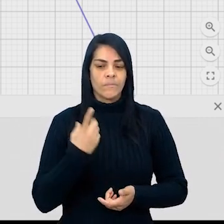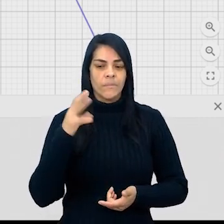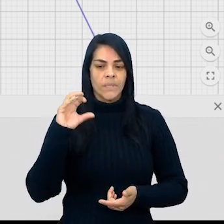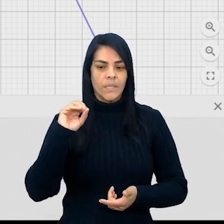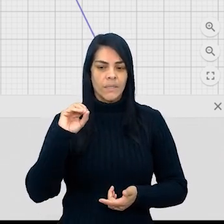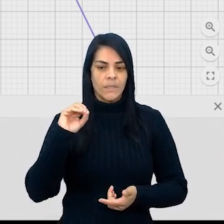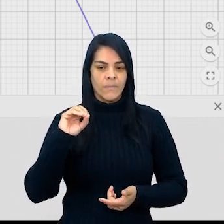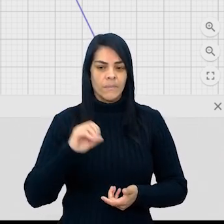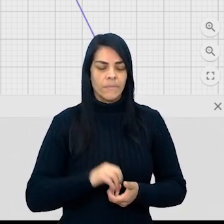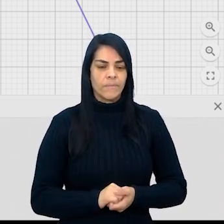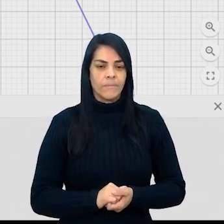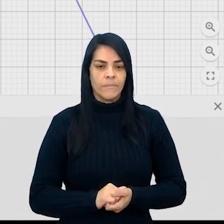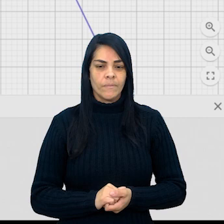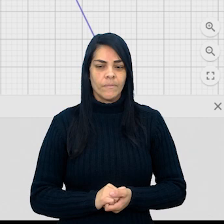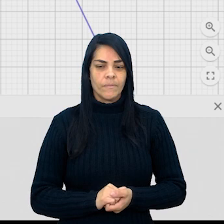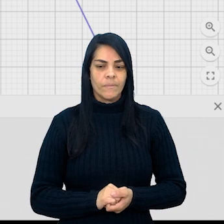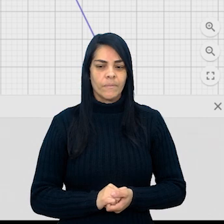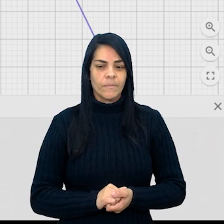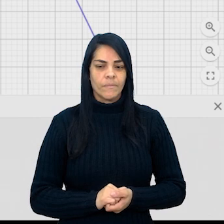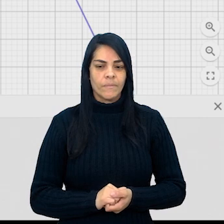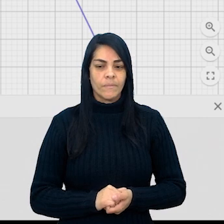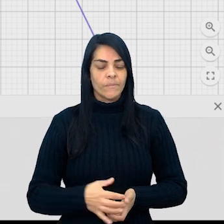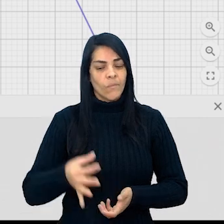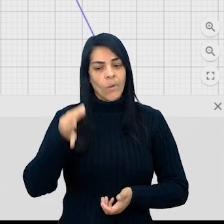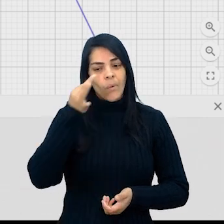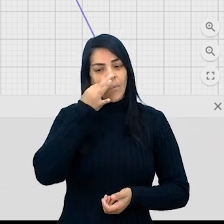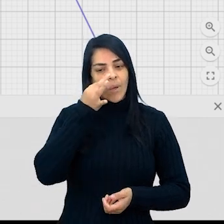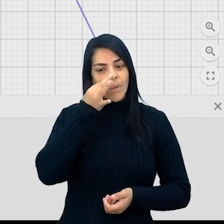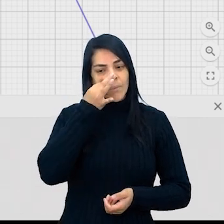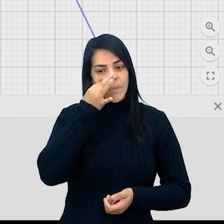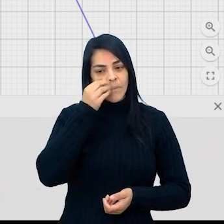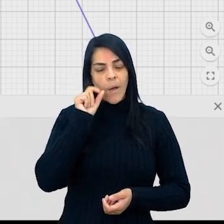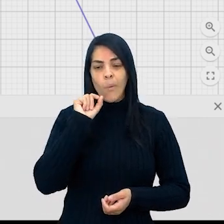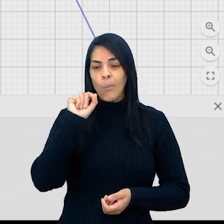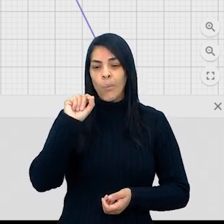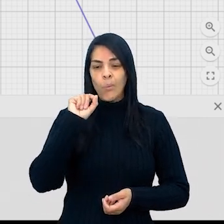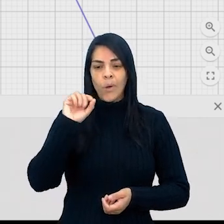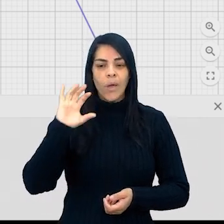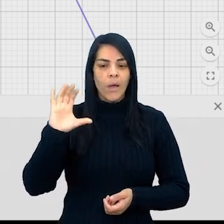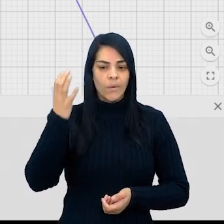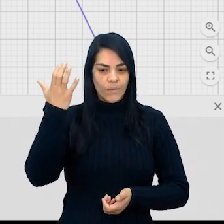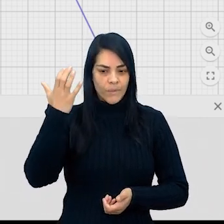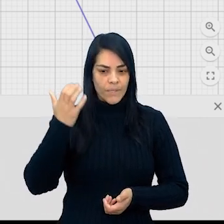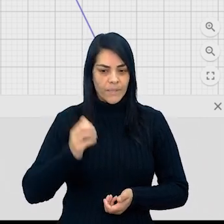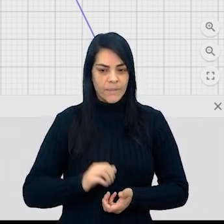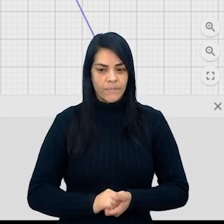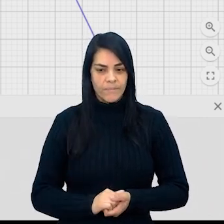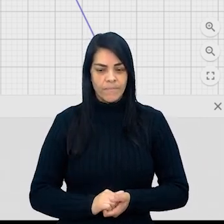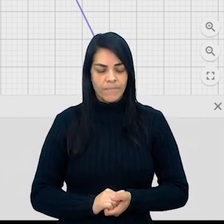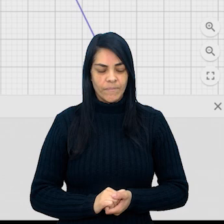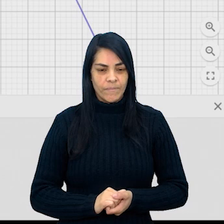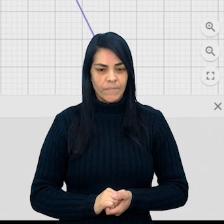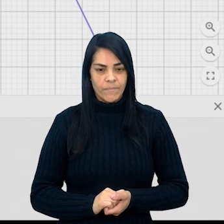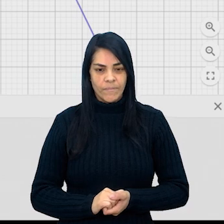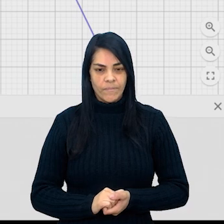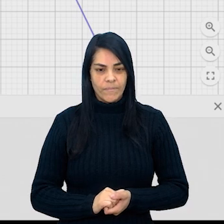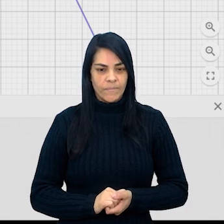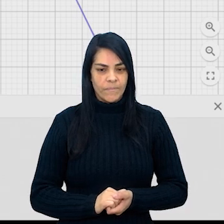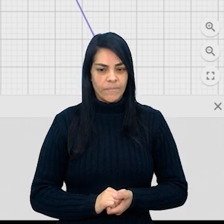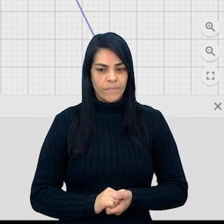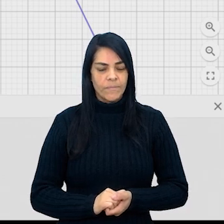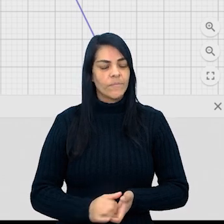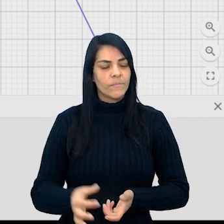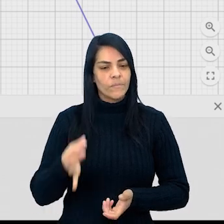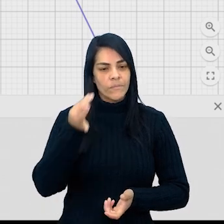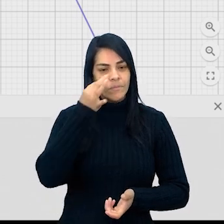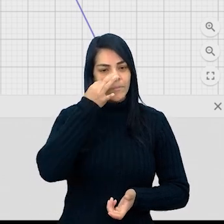10. E vou observar o que acontece, né? Muito bem. Eu vou observar